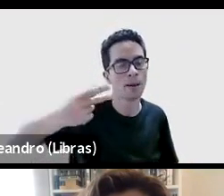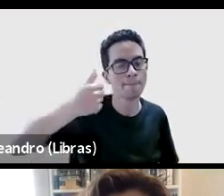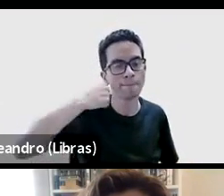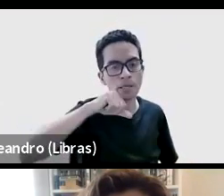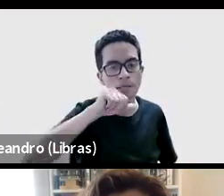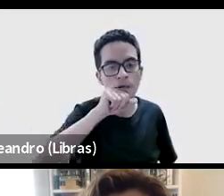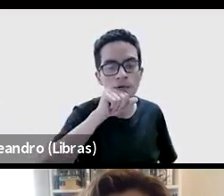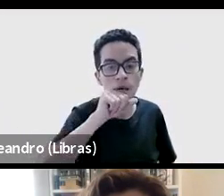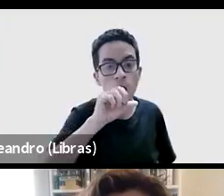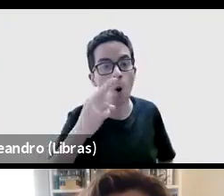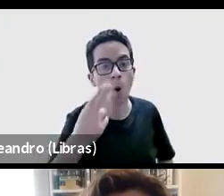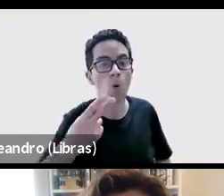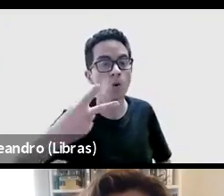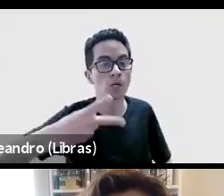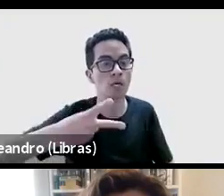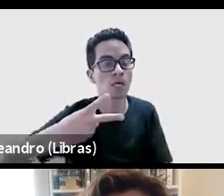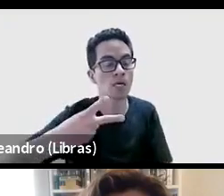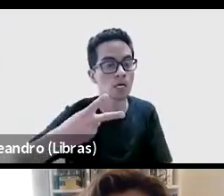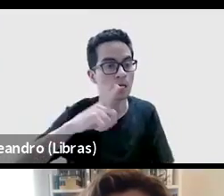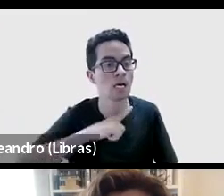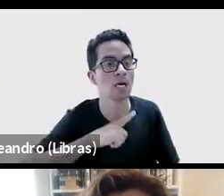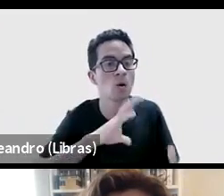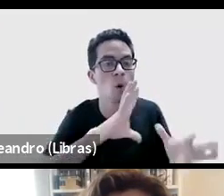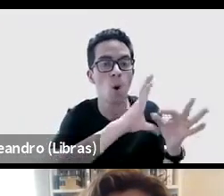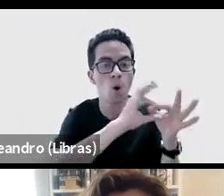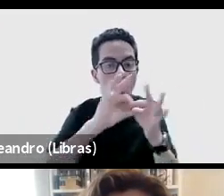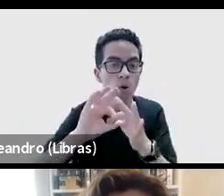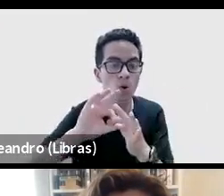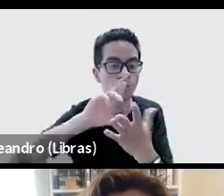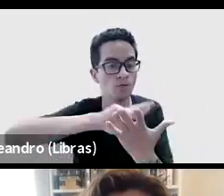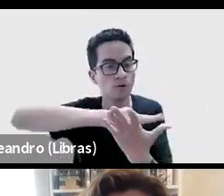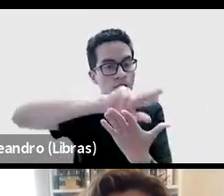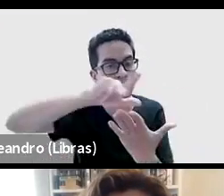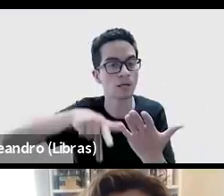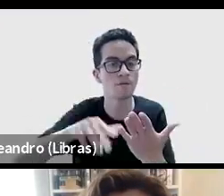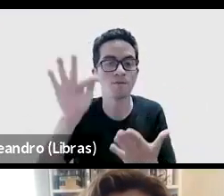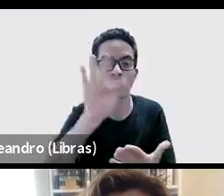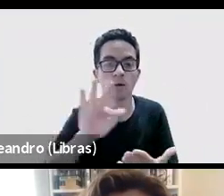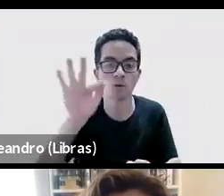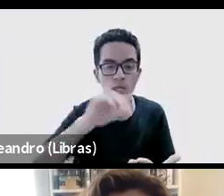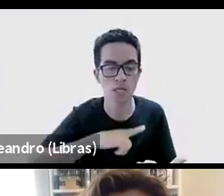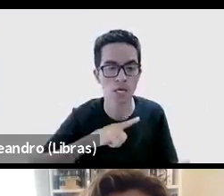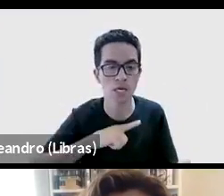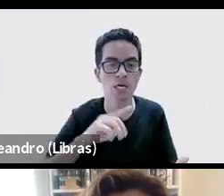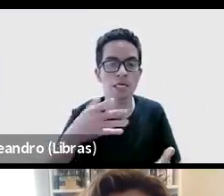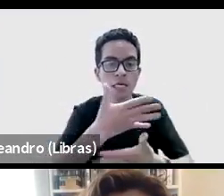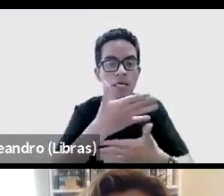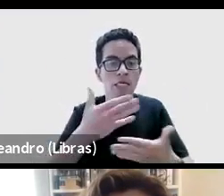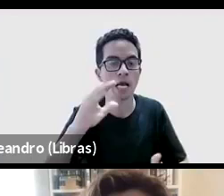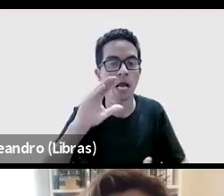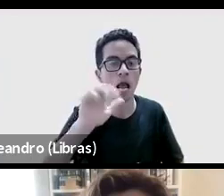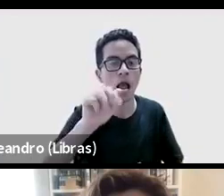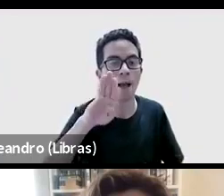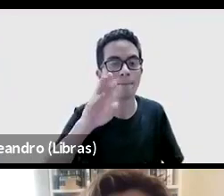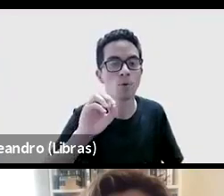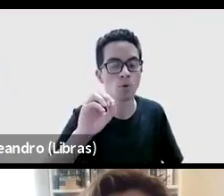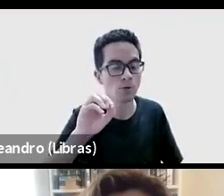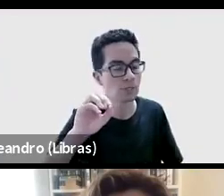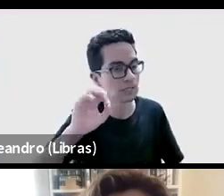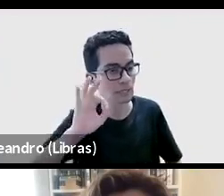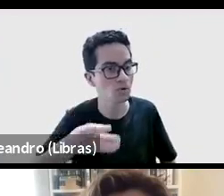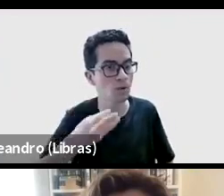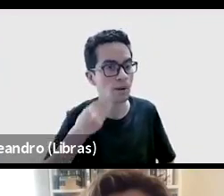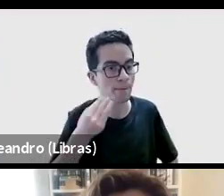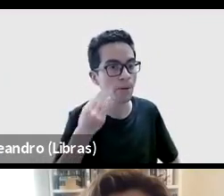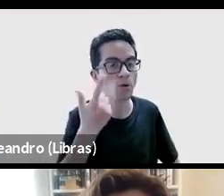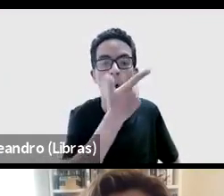adicional em diversos contextos, como, por exemplo, na Universidade da Cidade do Cabo, na África do Sul. E tem experiências